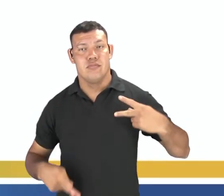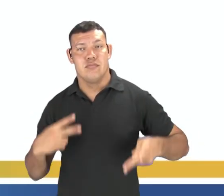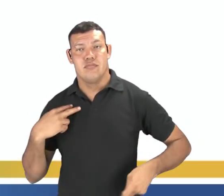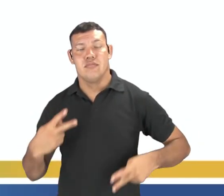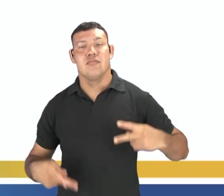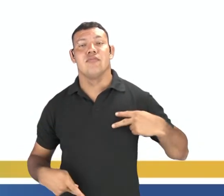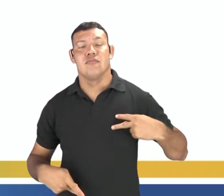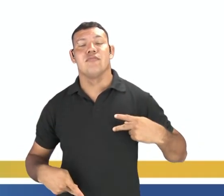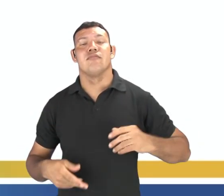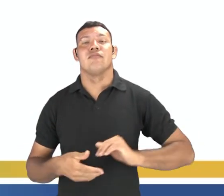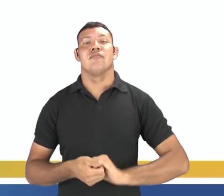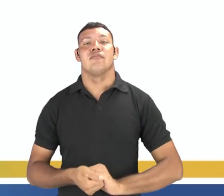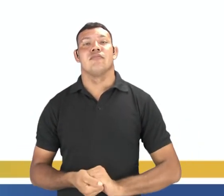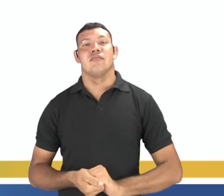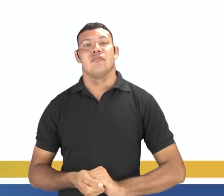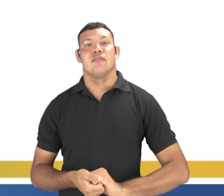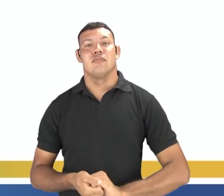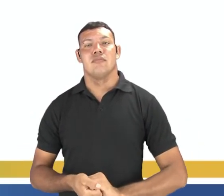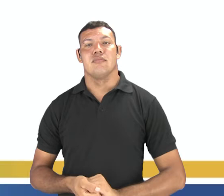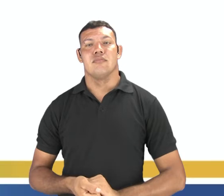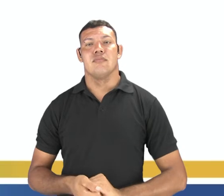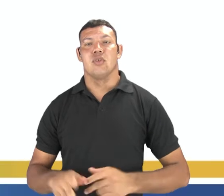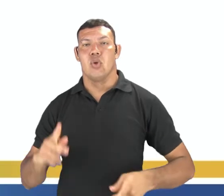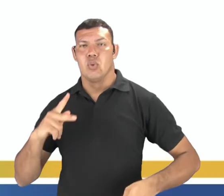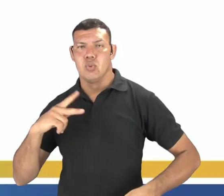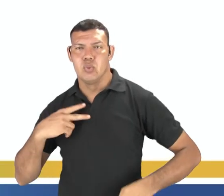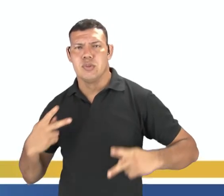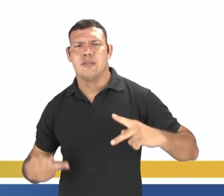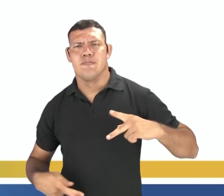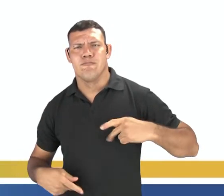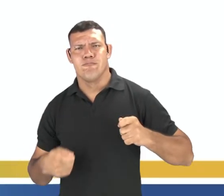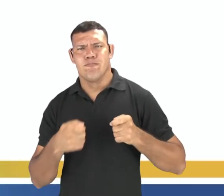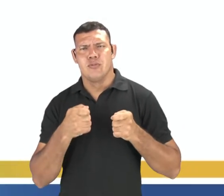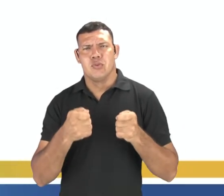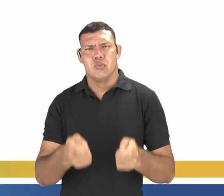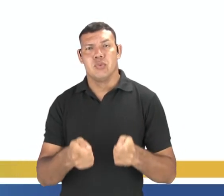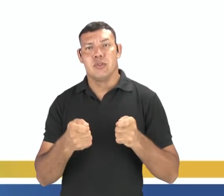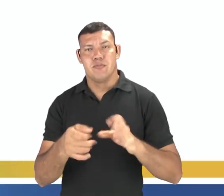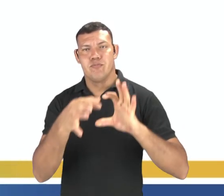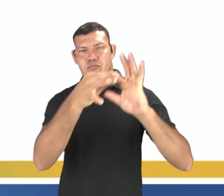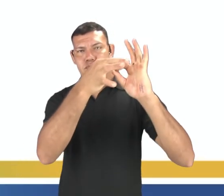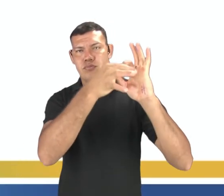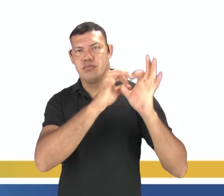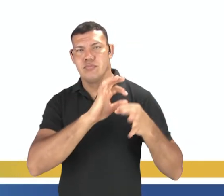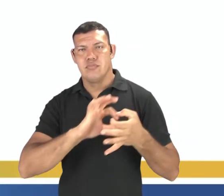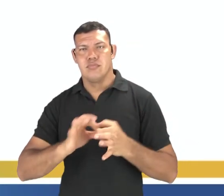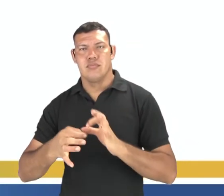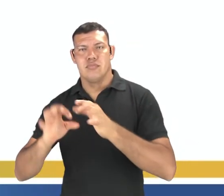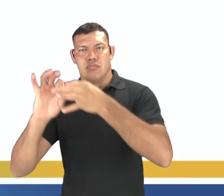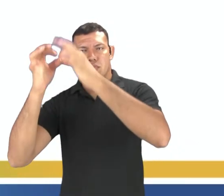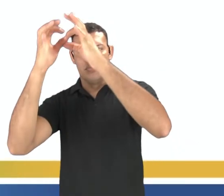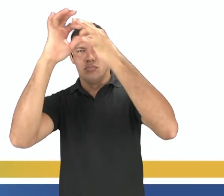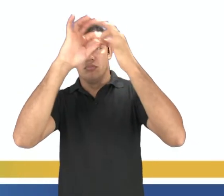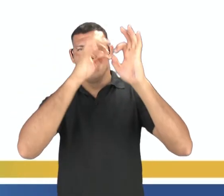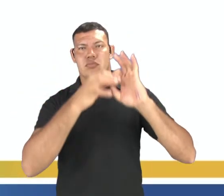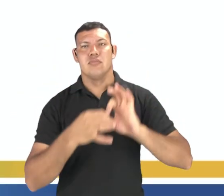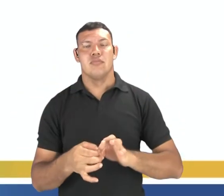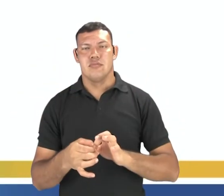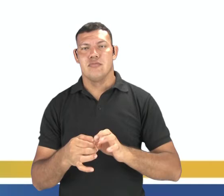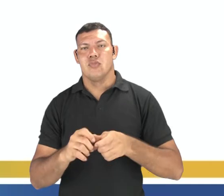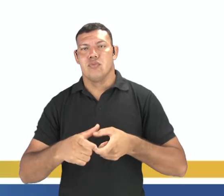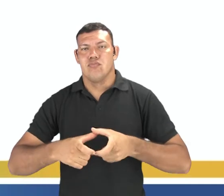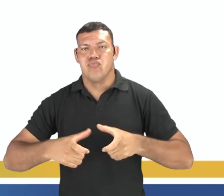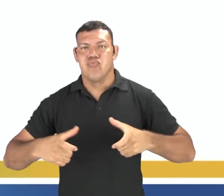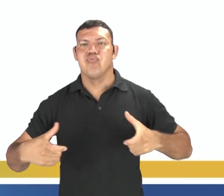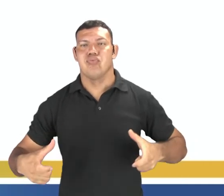e a progesterona. Esses hormônios, eles controlam o ciclo menstrual, provocam o crescimento do